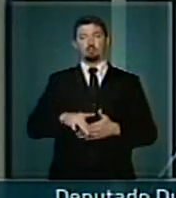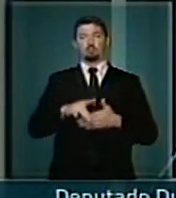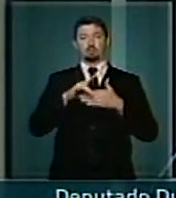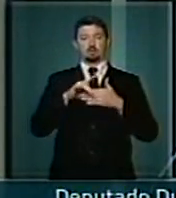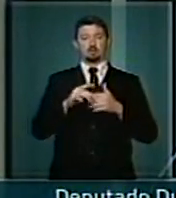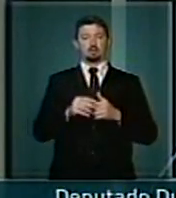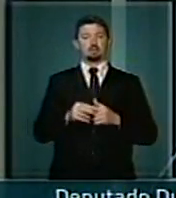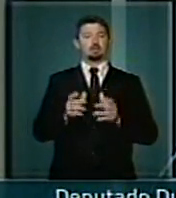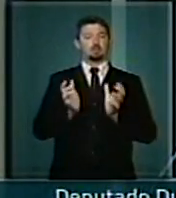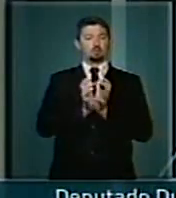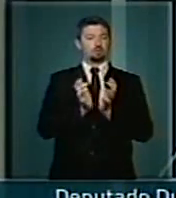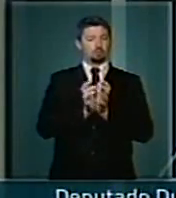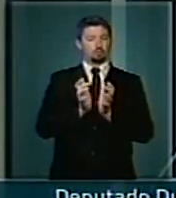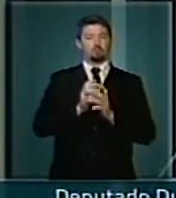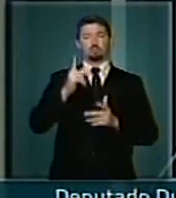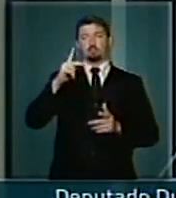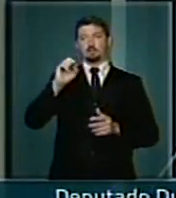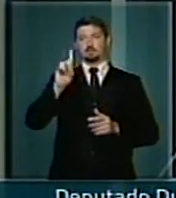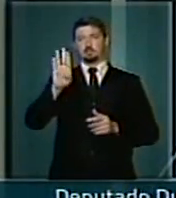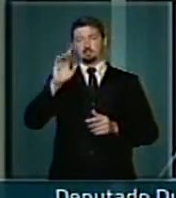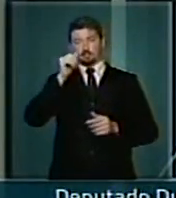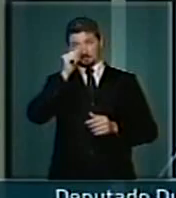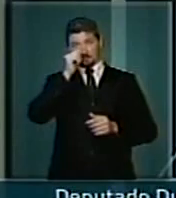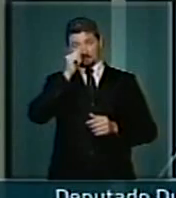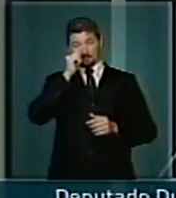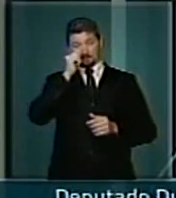líder da bancada do PSDB.